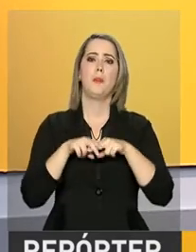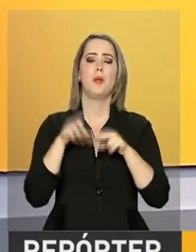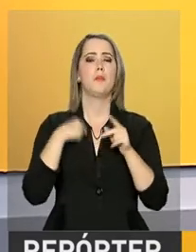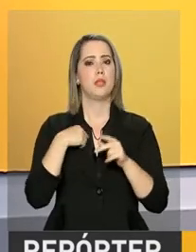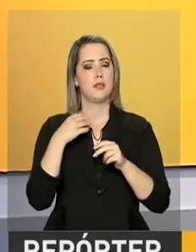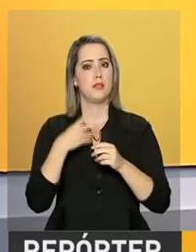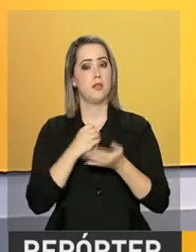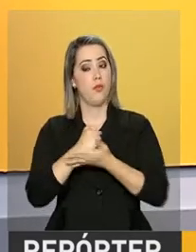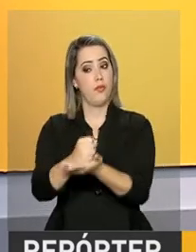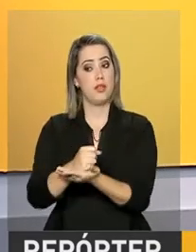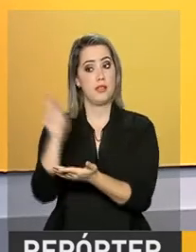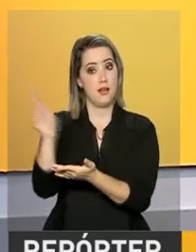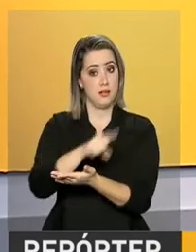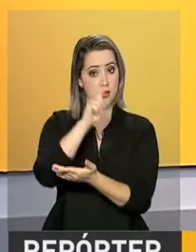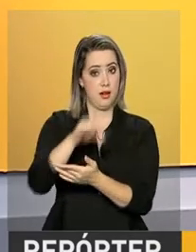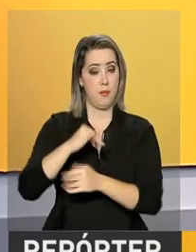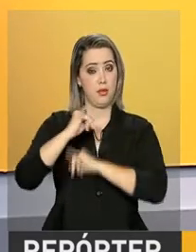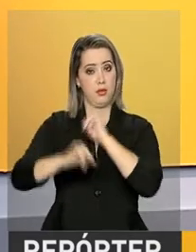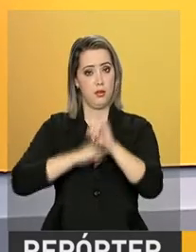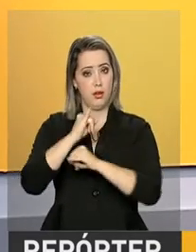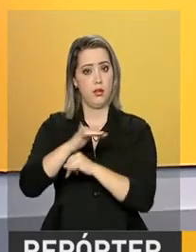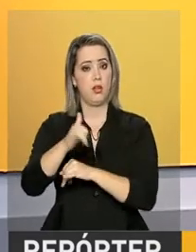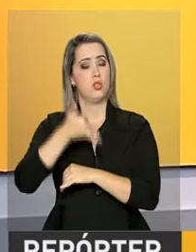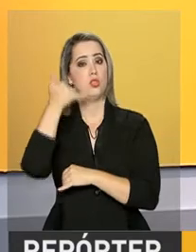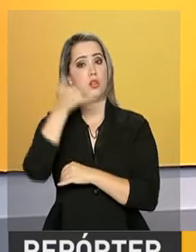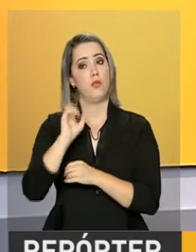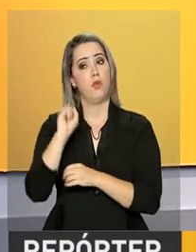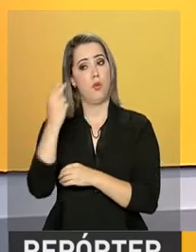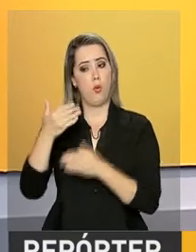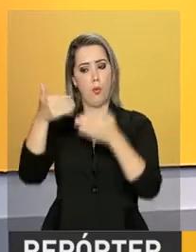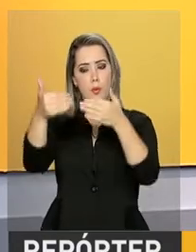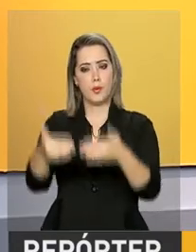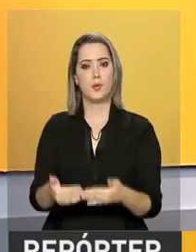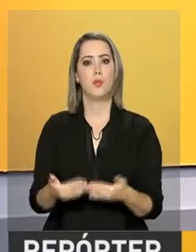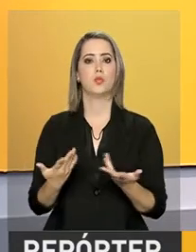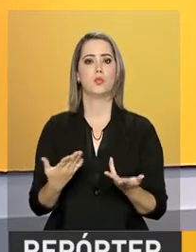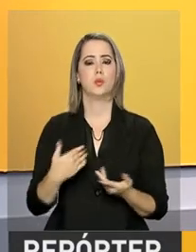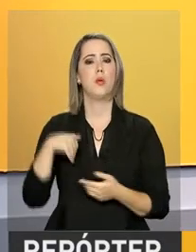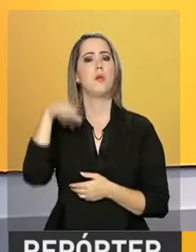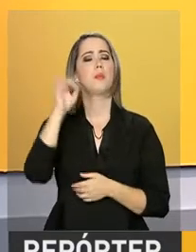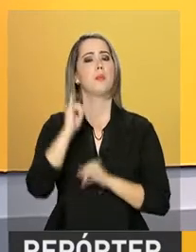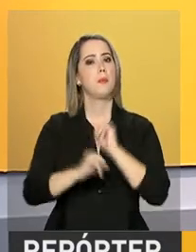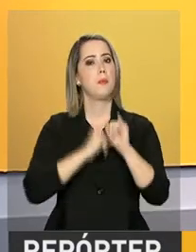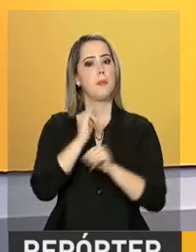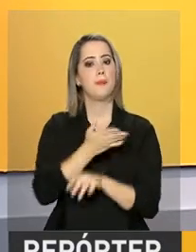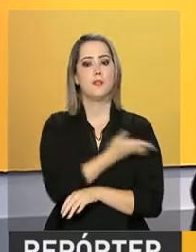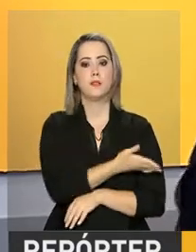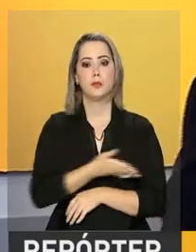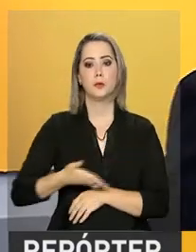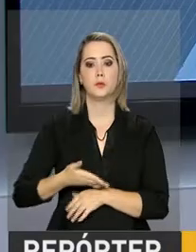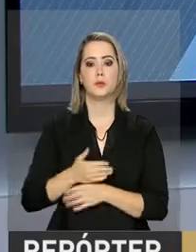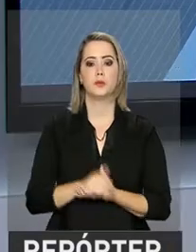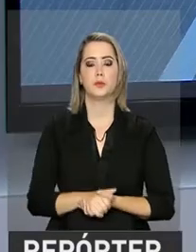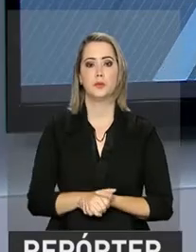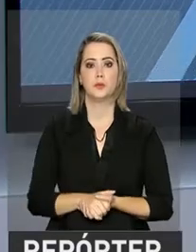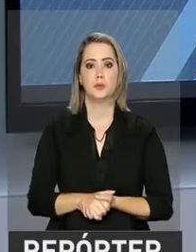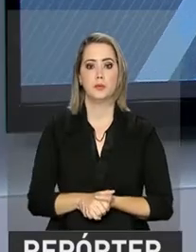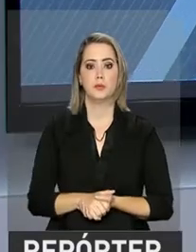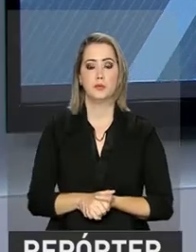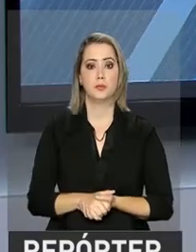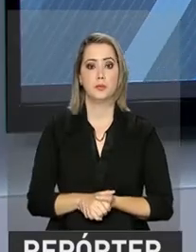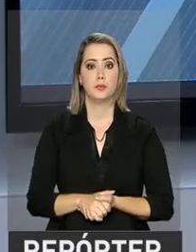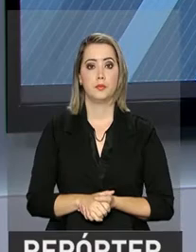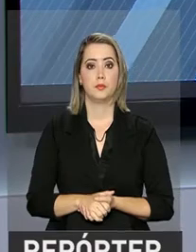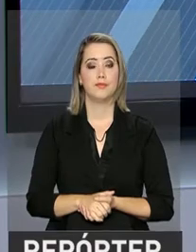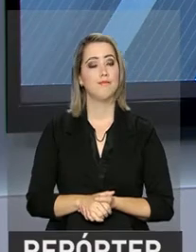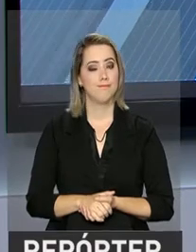internet por telefone ou pessoalmente mais informações no site da ams e a